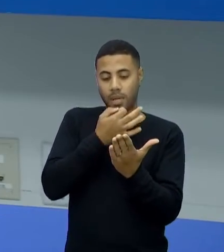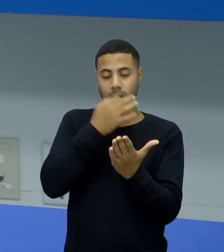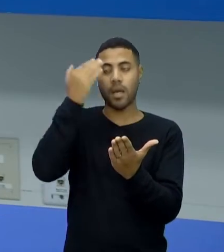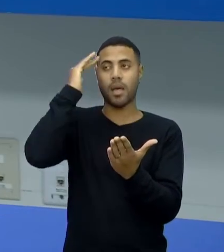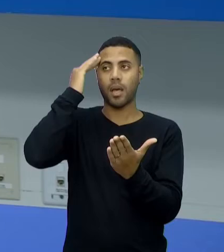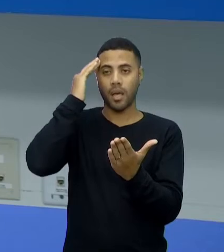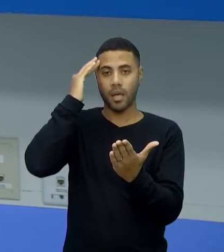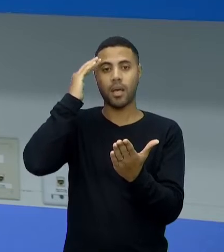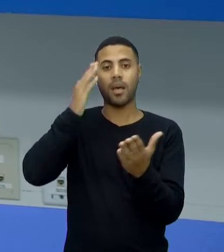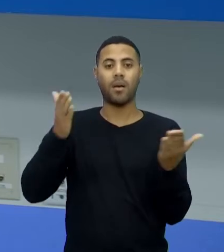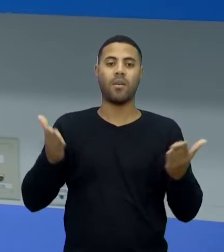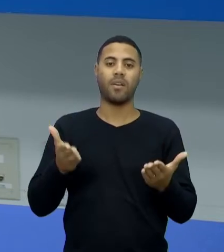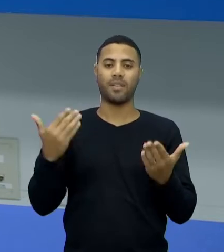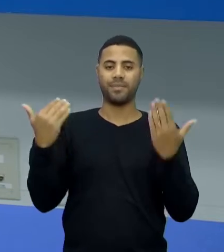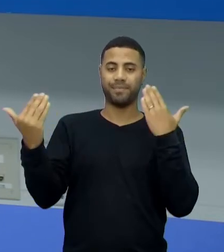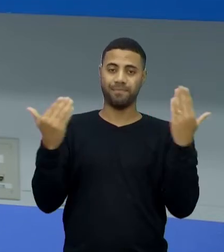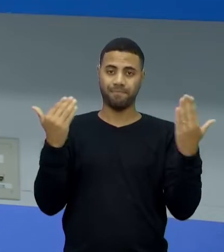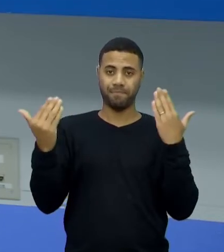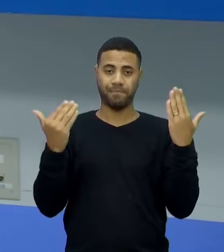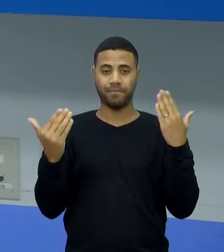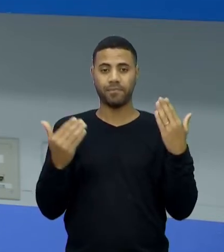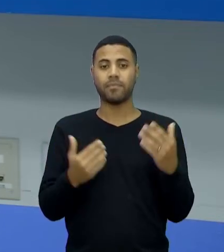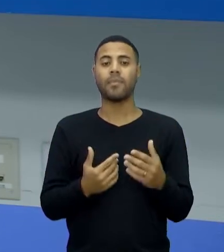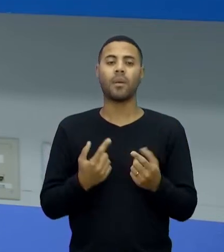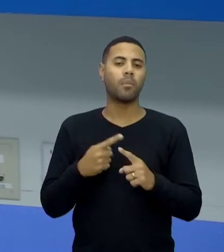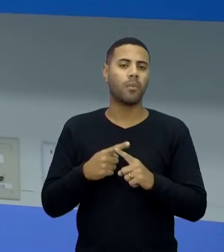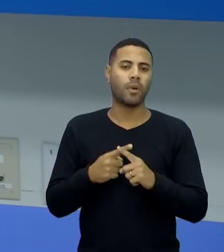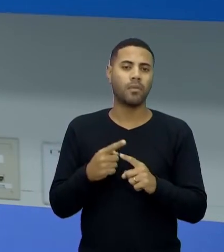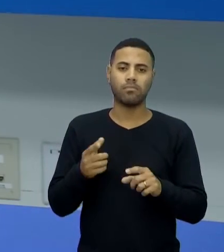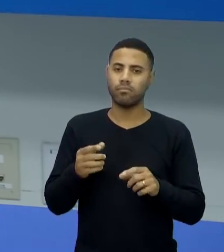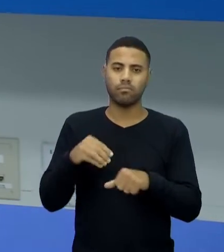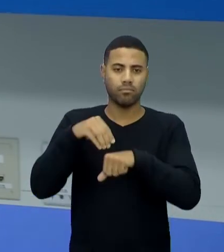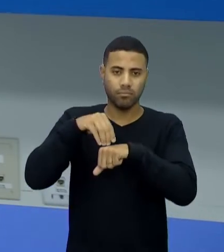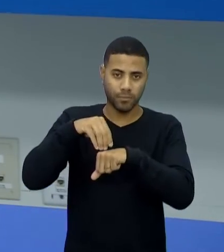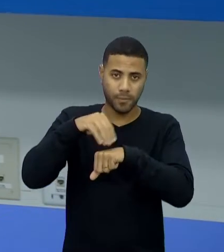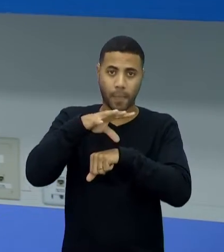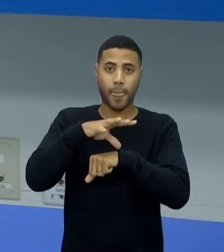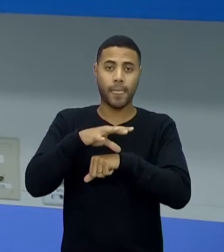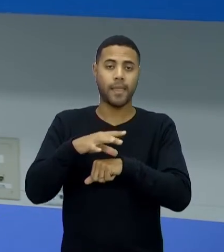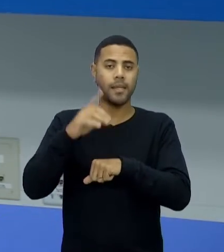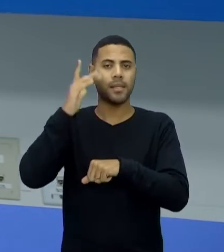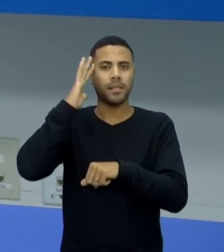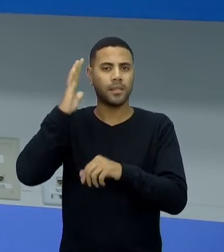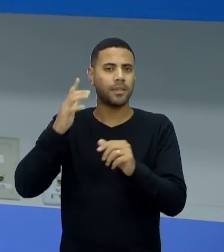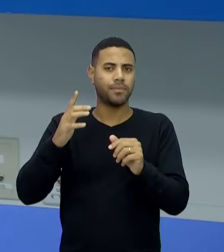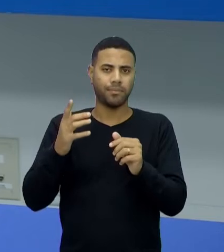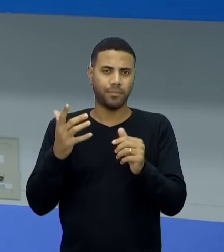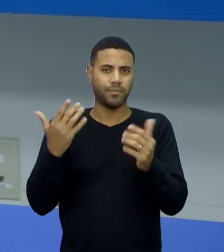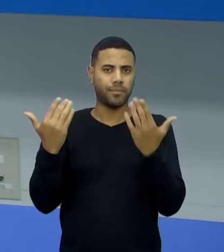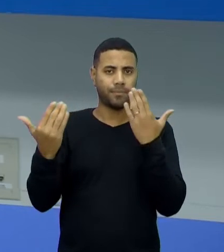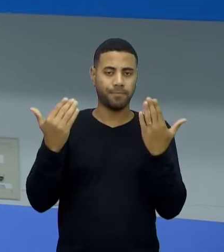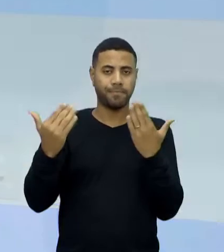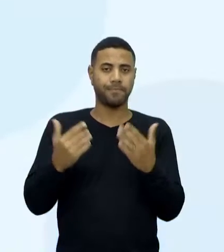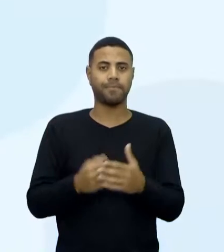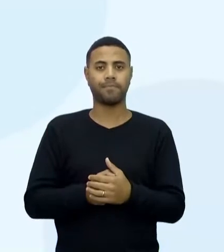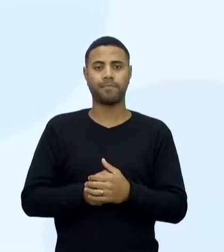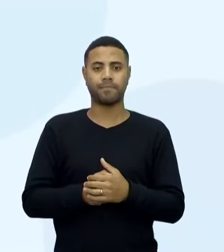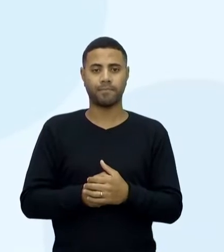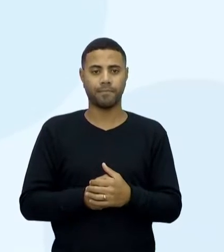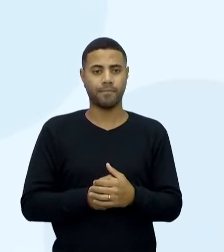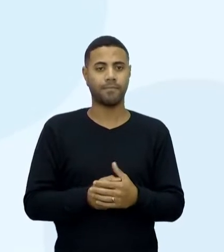no plano da realidade né Por que que eu tô falando isso pessoal porque vejam aí na tela a gente tem